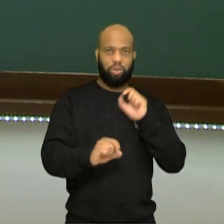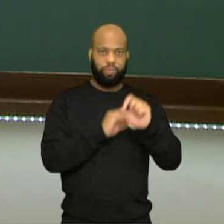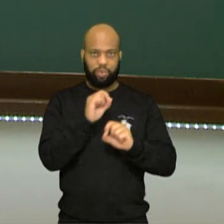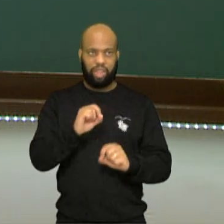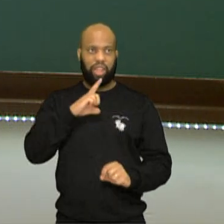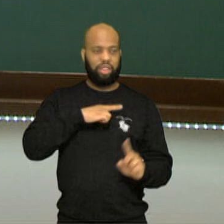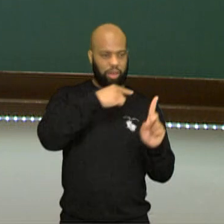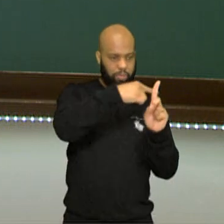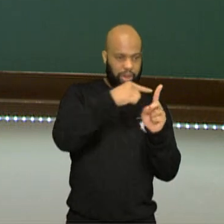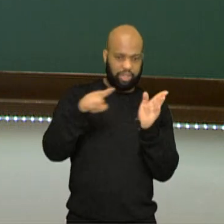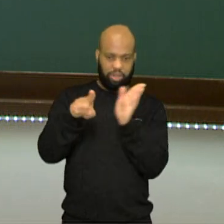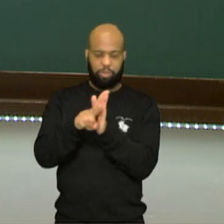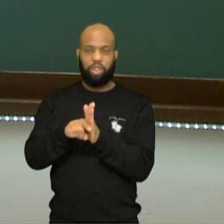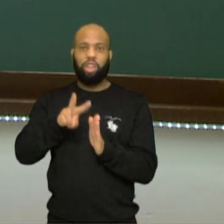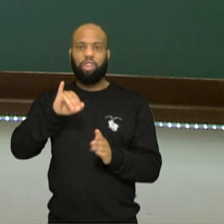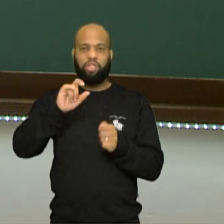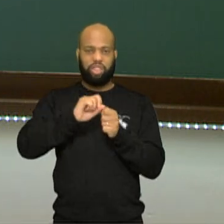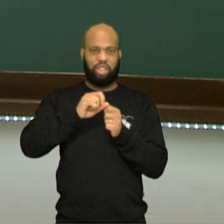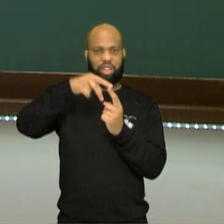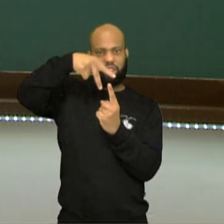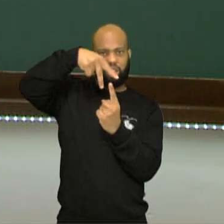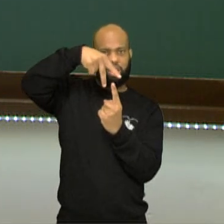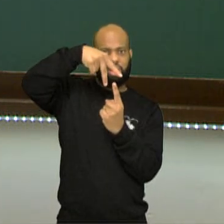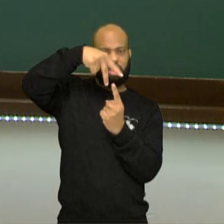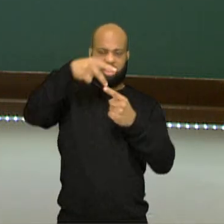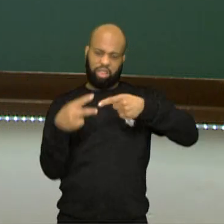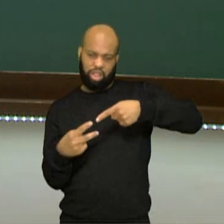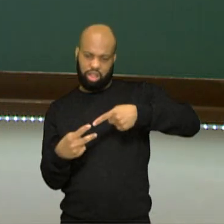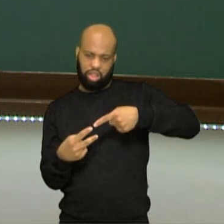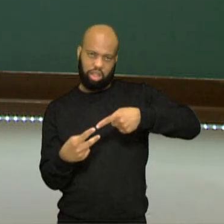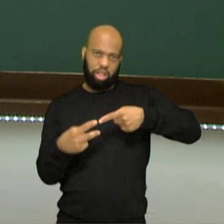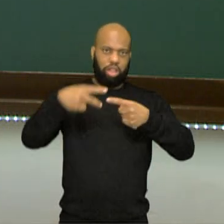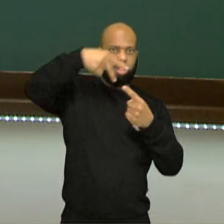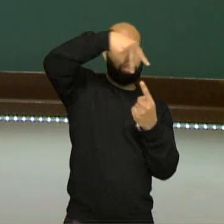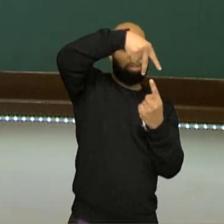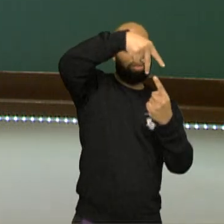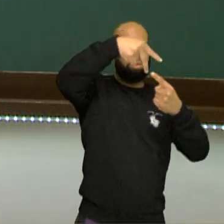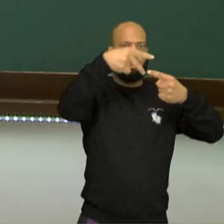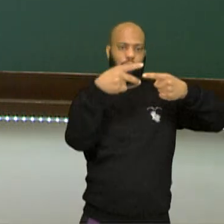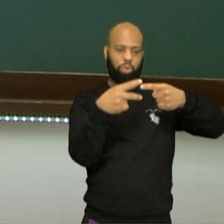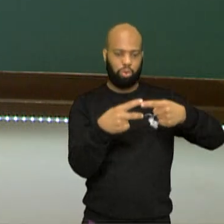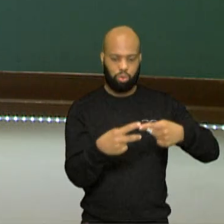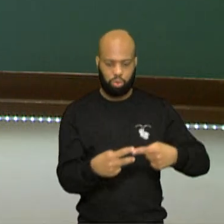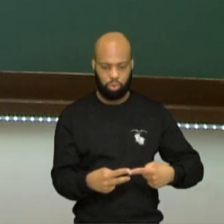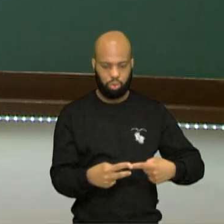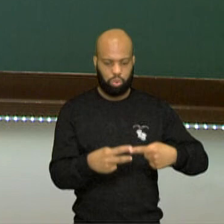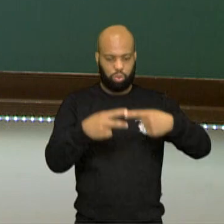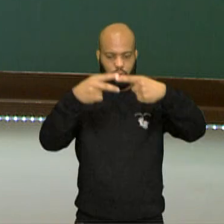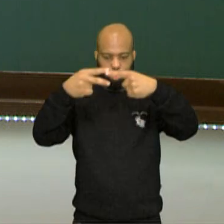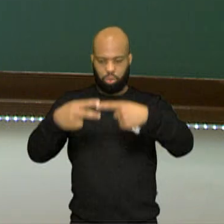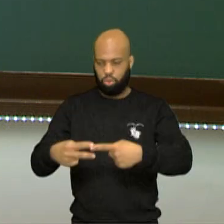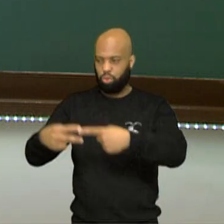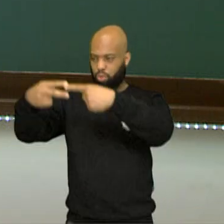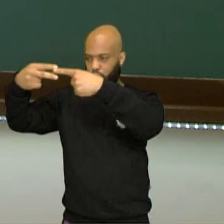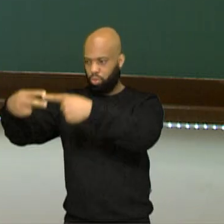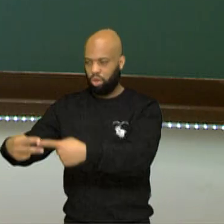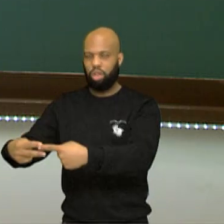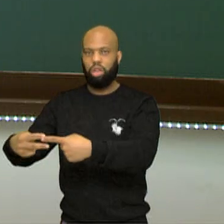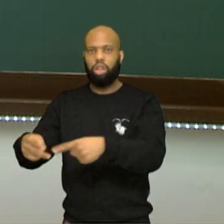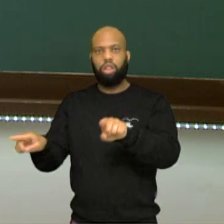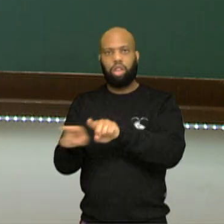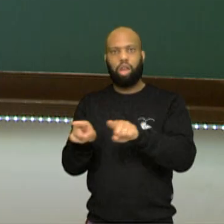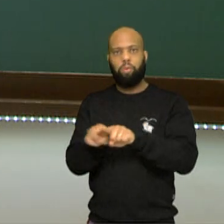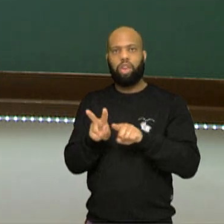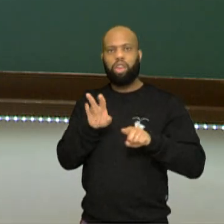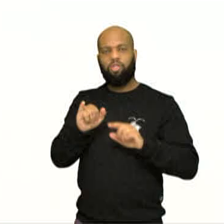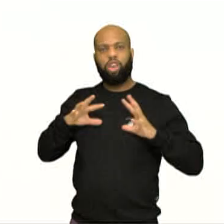elétricos vão todos rotacionar e vão se alinhar com essas linhas de campo que entram desse ponto, da sua direita